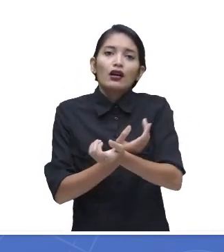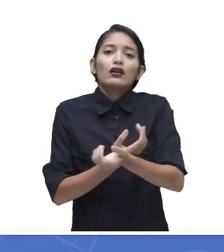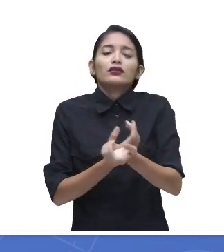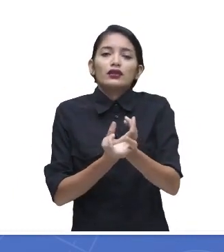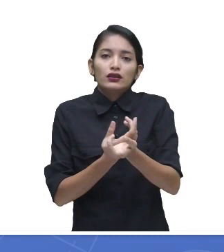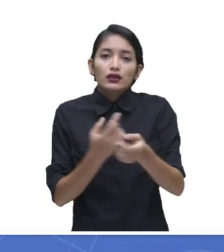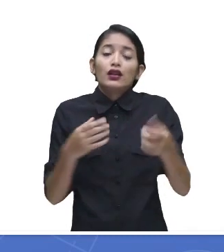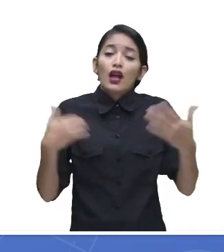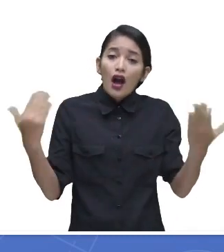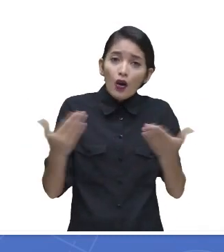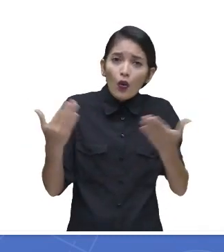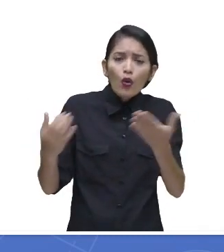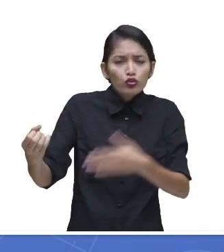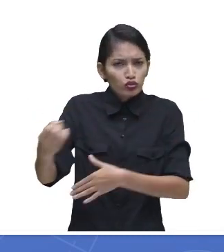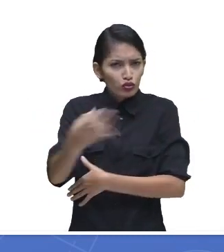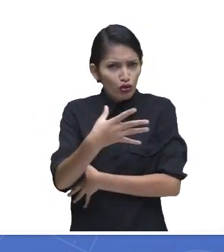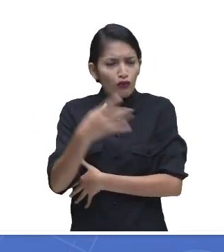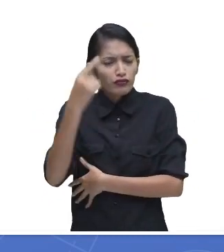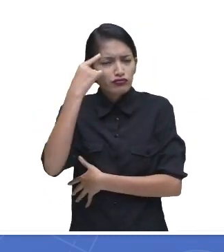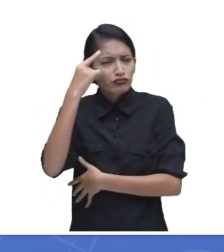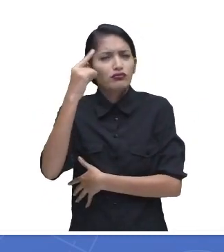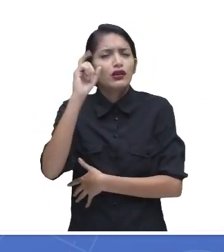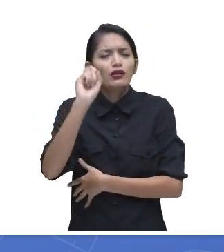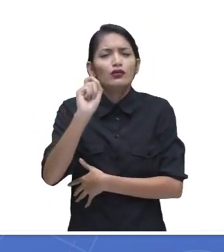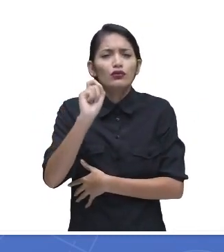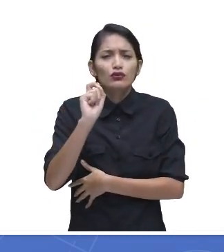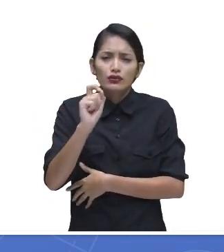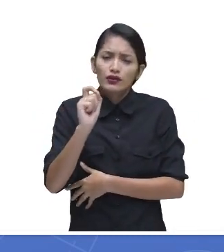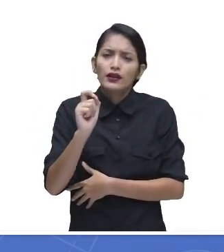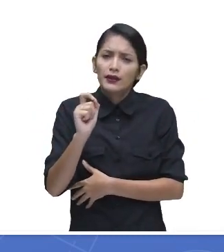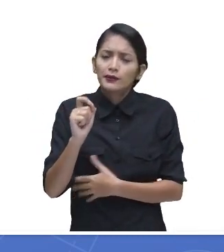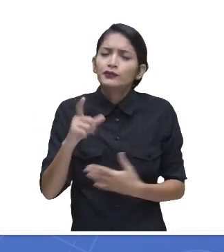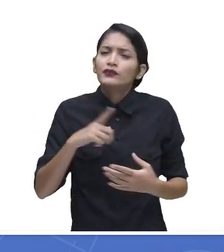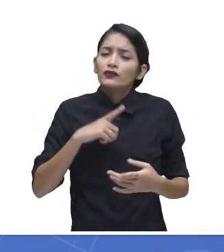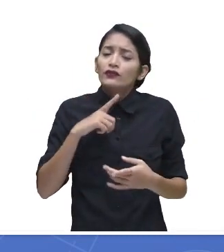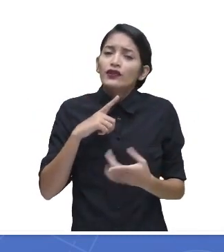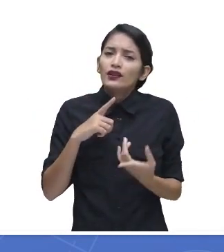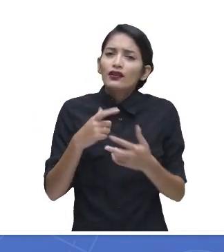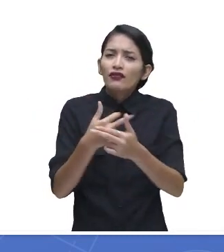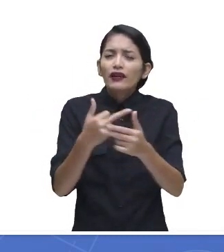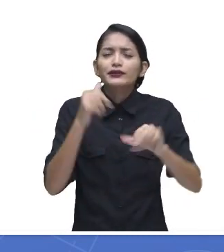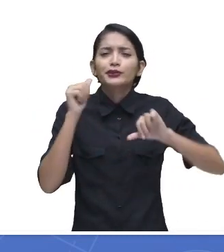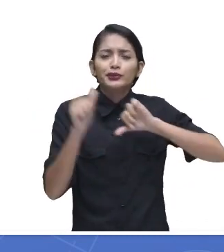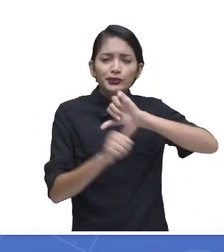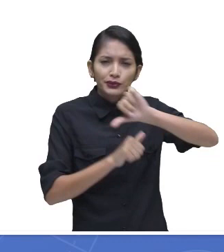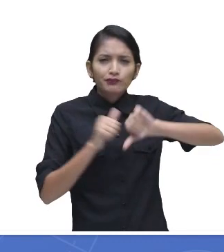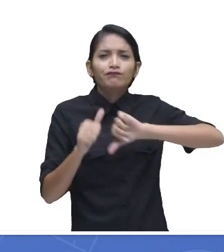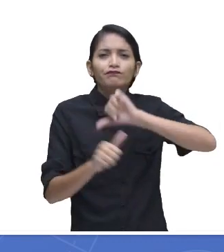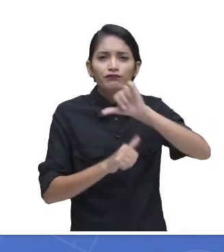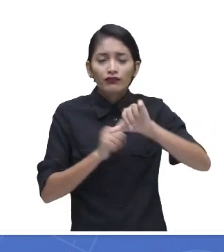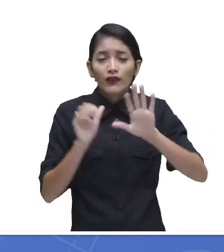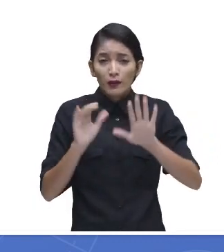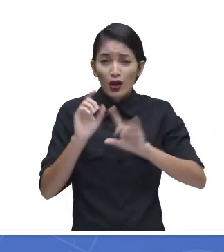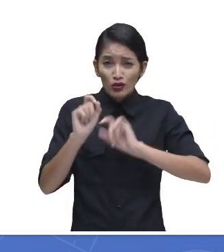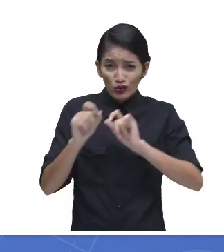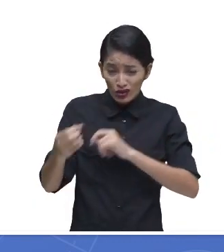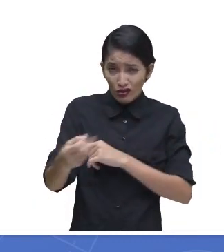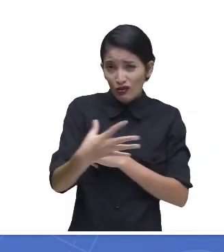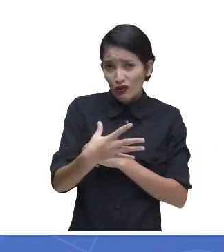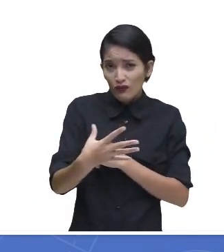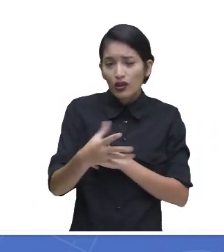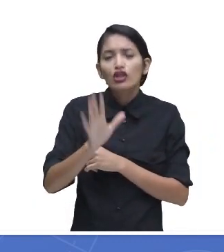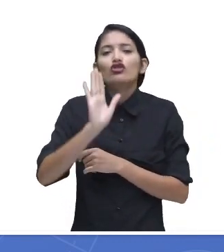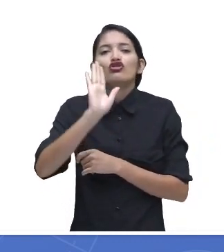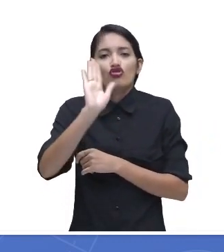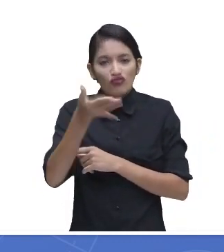ideia, ela vai, então, ao encontro de mudança. O que é moderno? É aquilo que